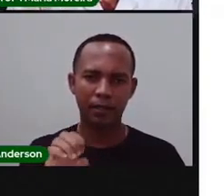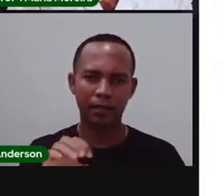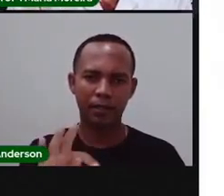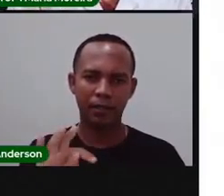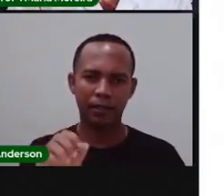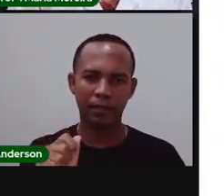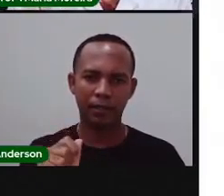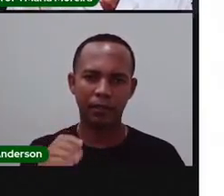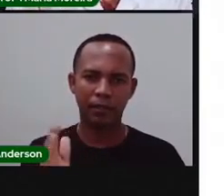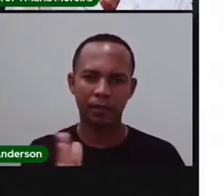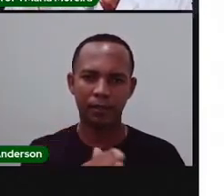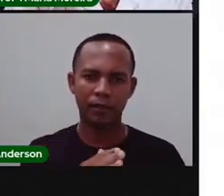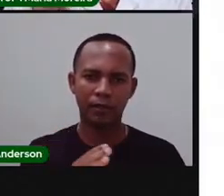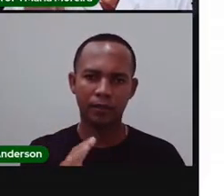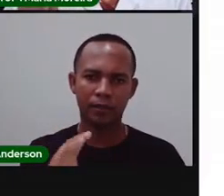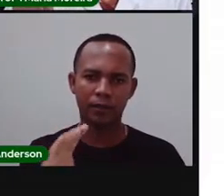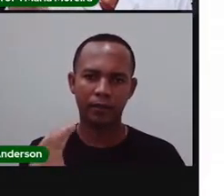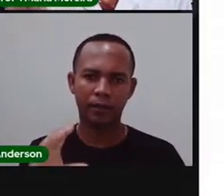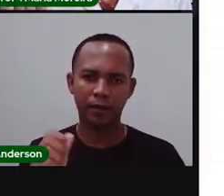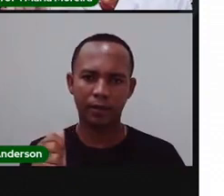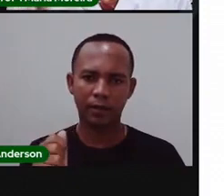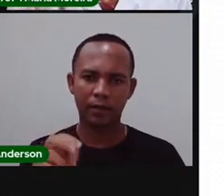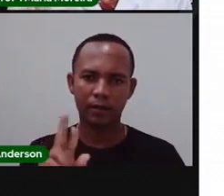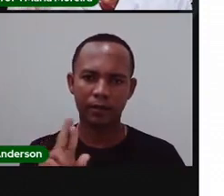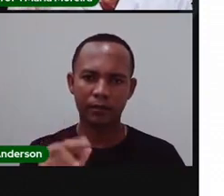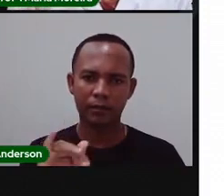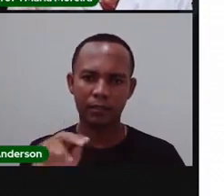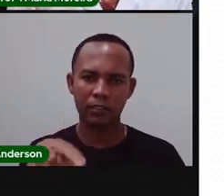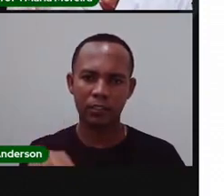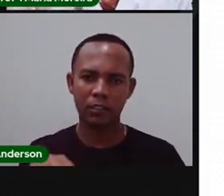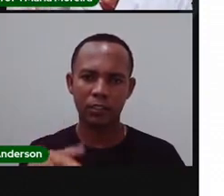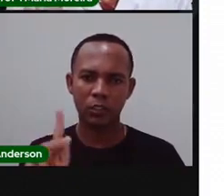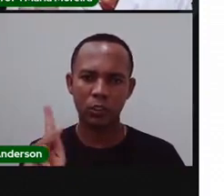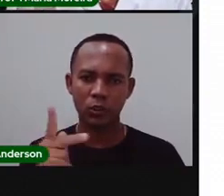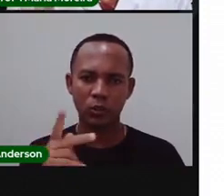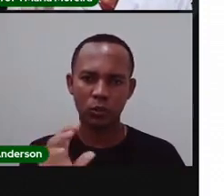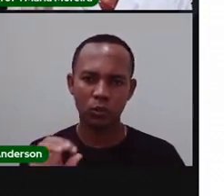anterior. O que que eu vou fazer? Farinha,